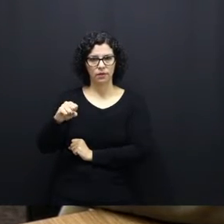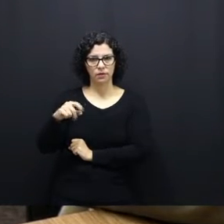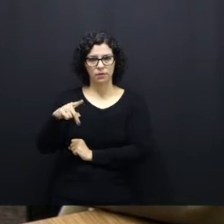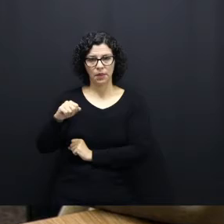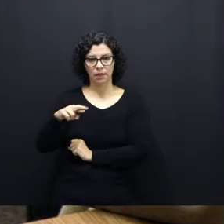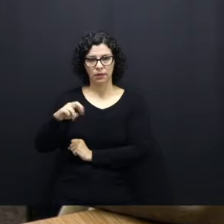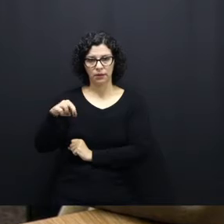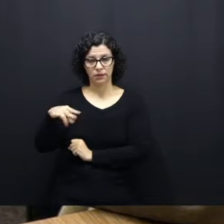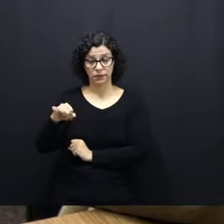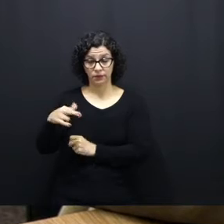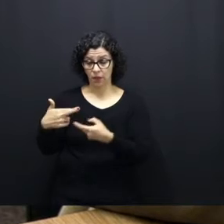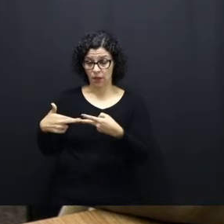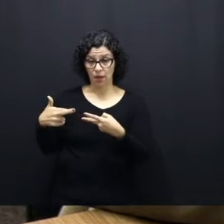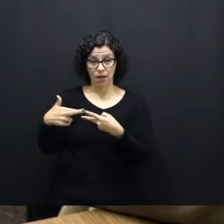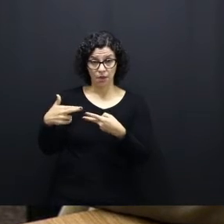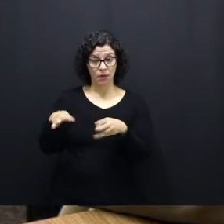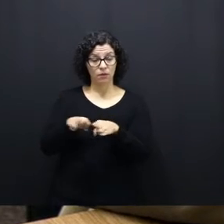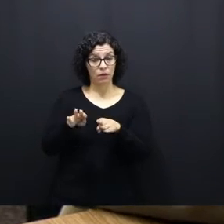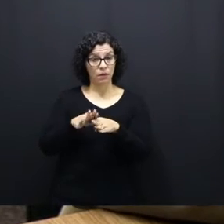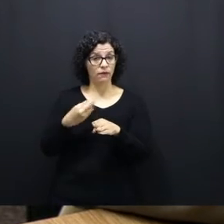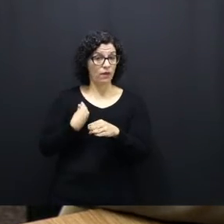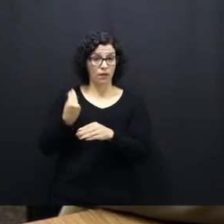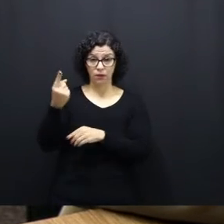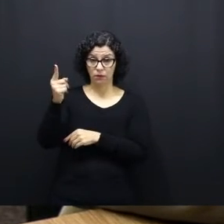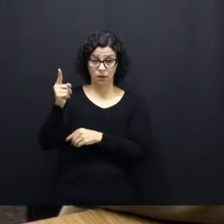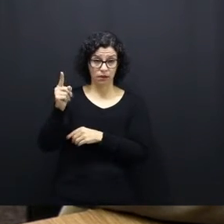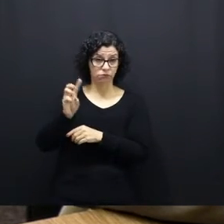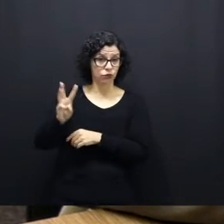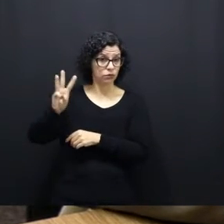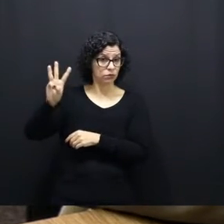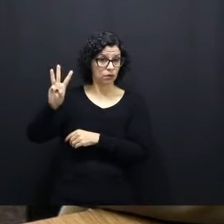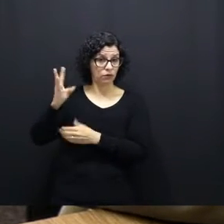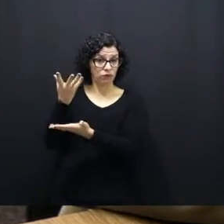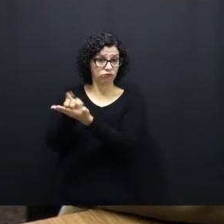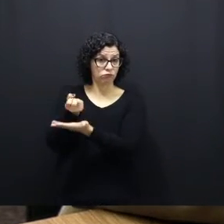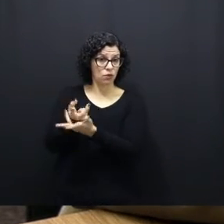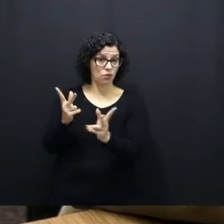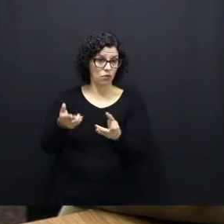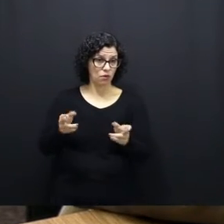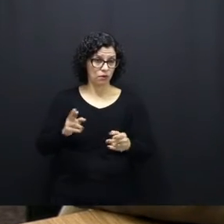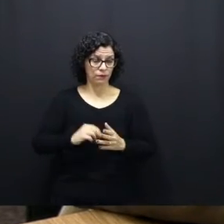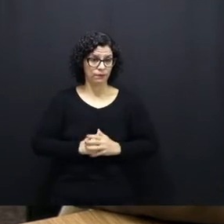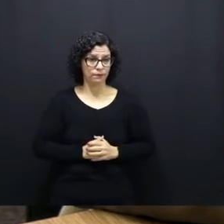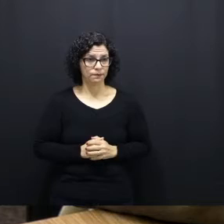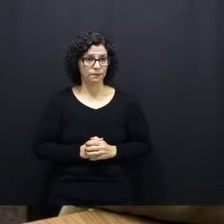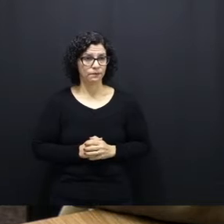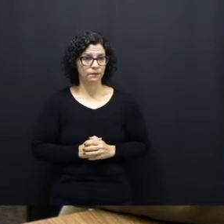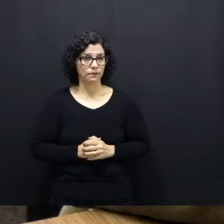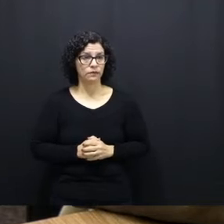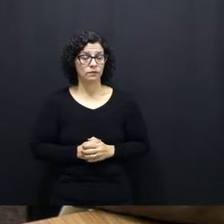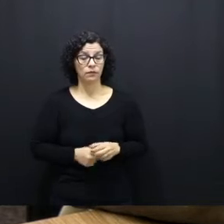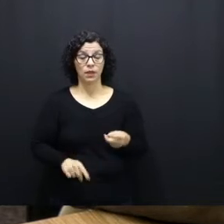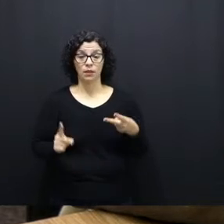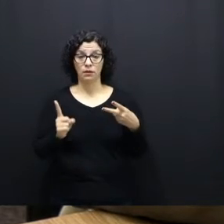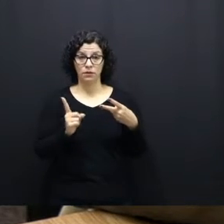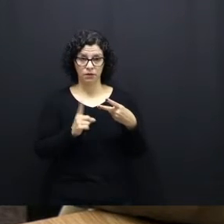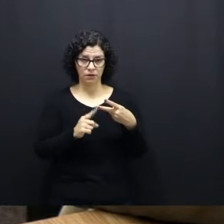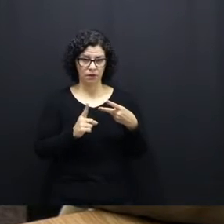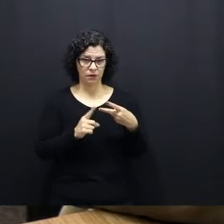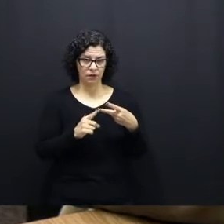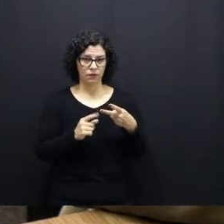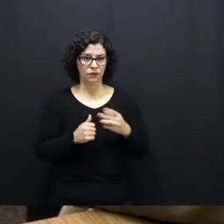que viram pelo requerimento sua informações estão no Portal da Transparência e a segunda